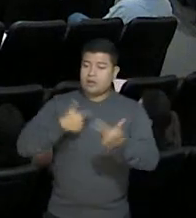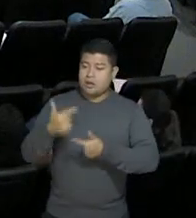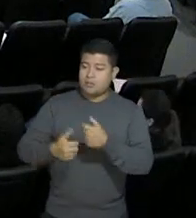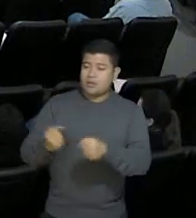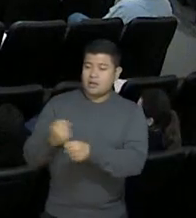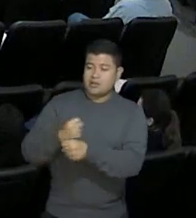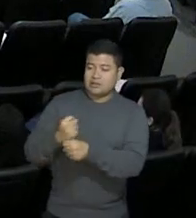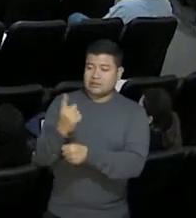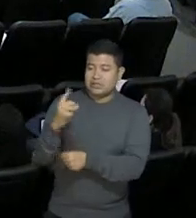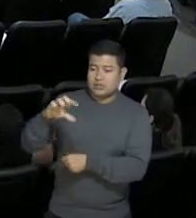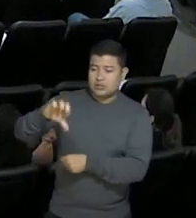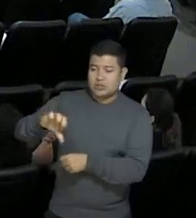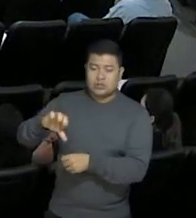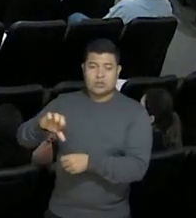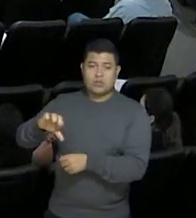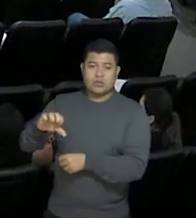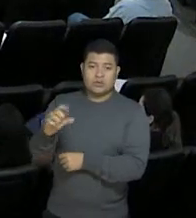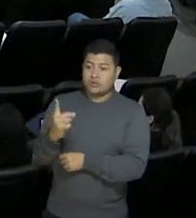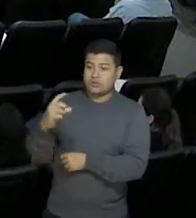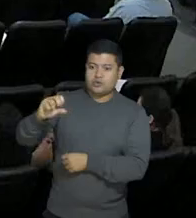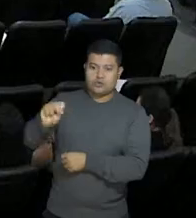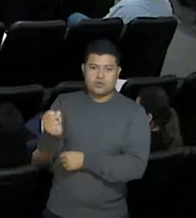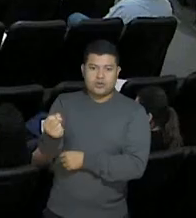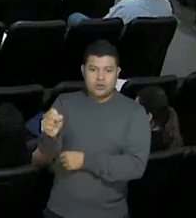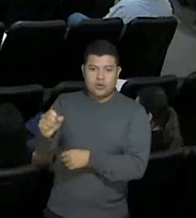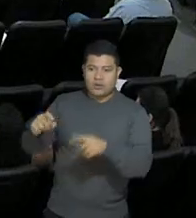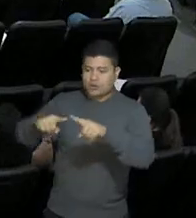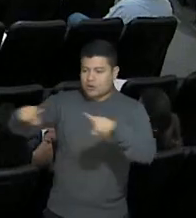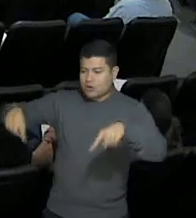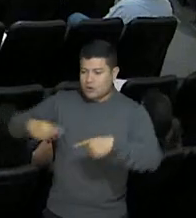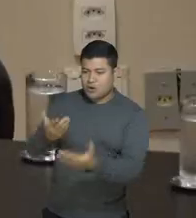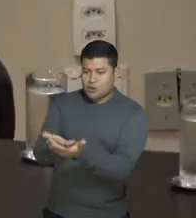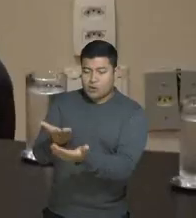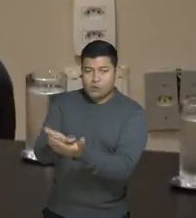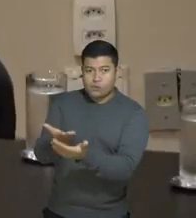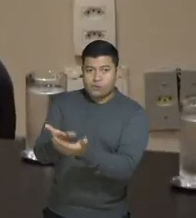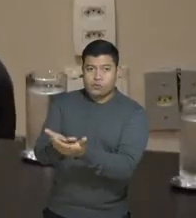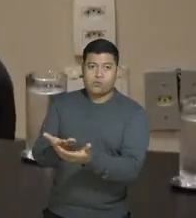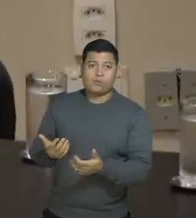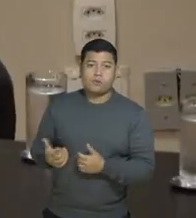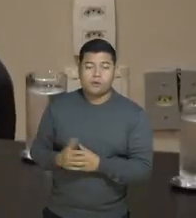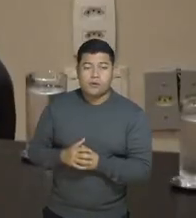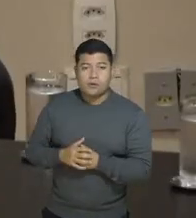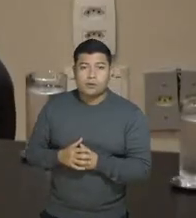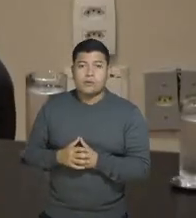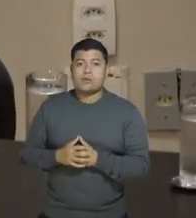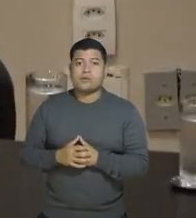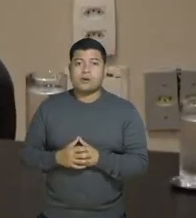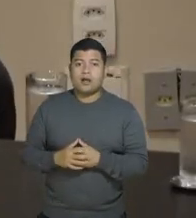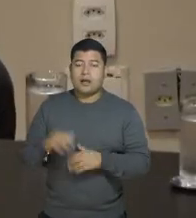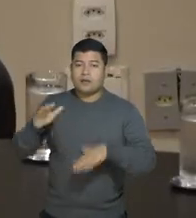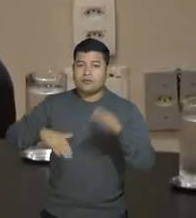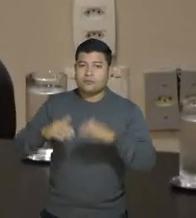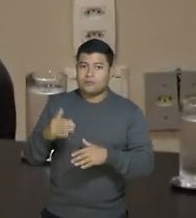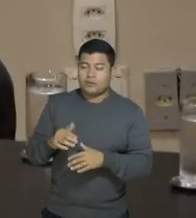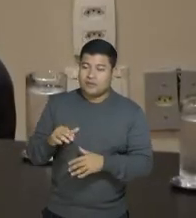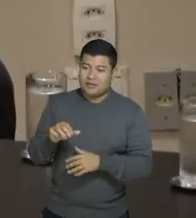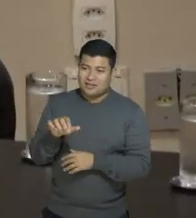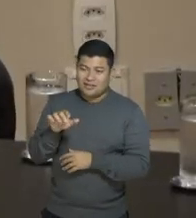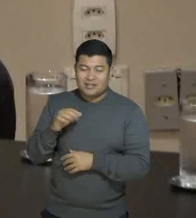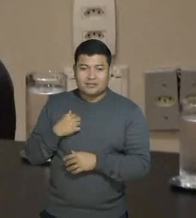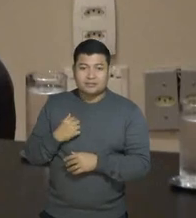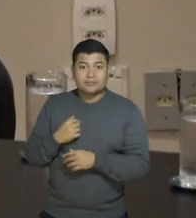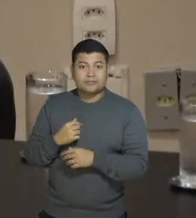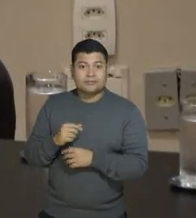18 anos, muitas vezes eu vi, desses 18, 10 com alfabetização, eu vi aquelas crianças que... Sempre